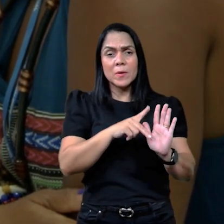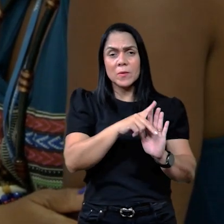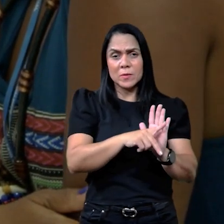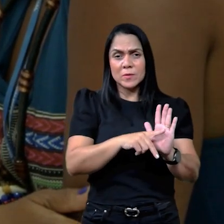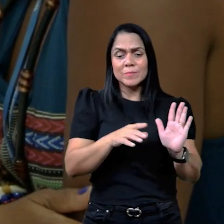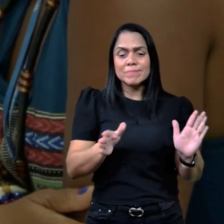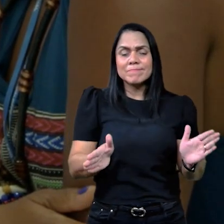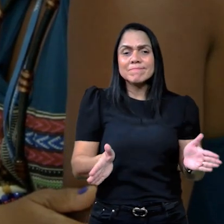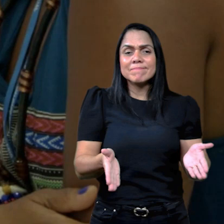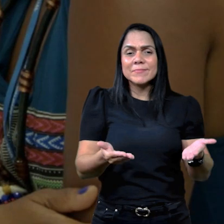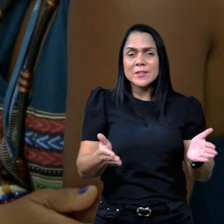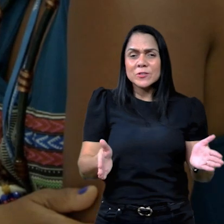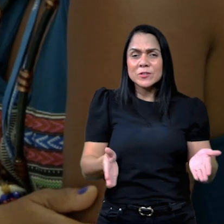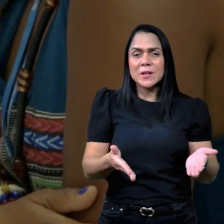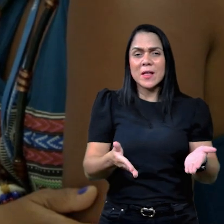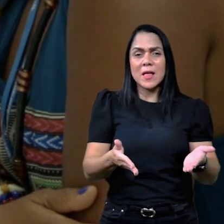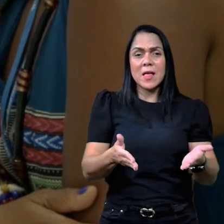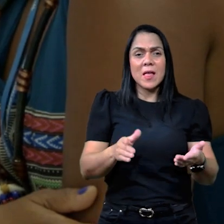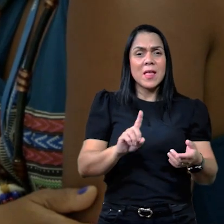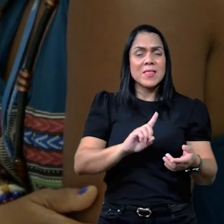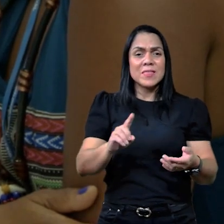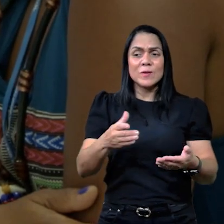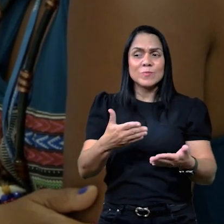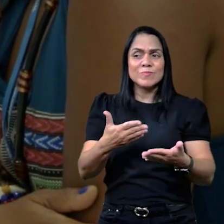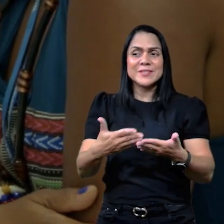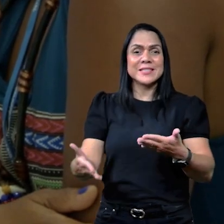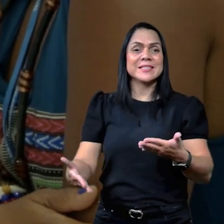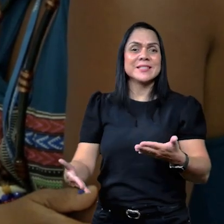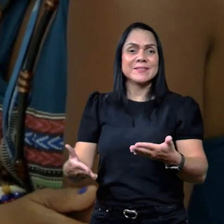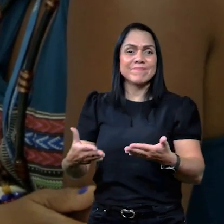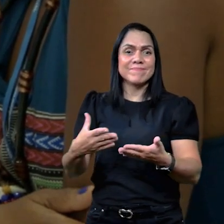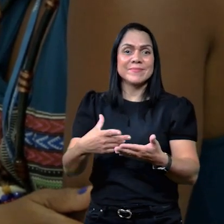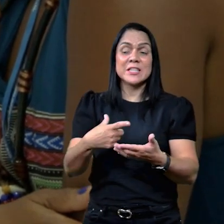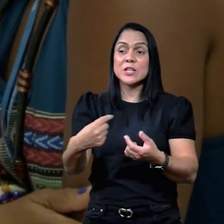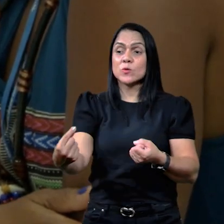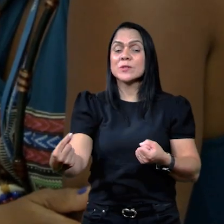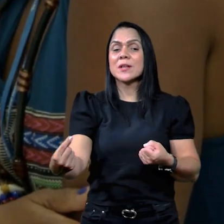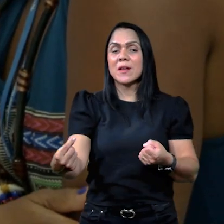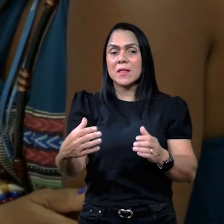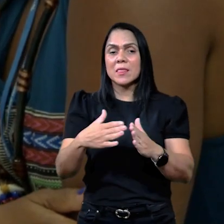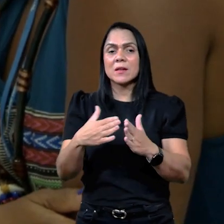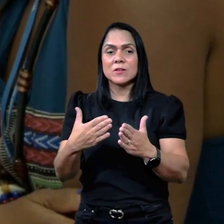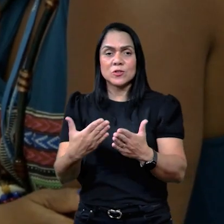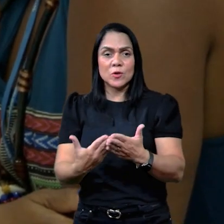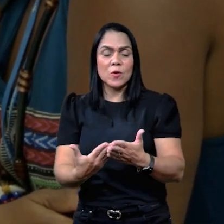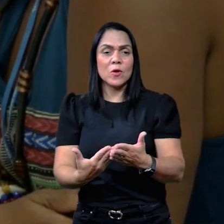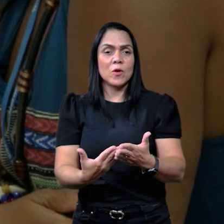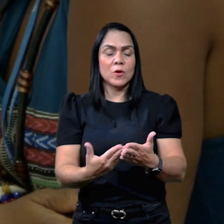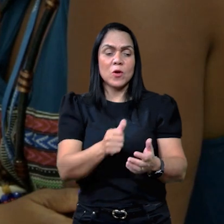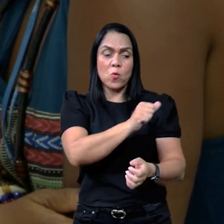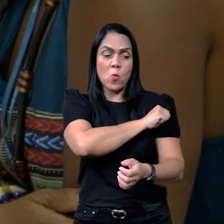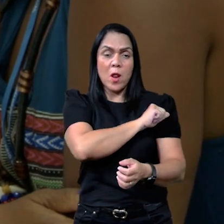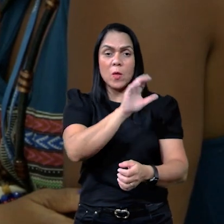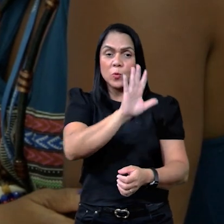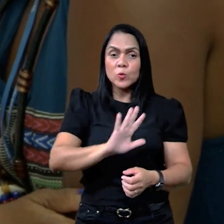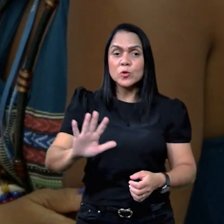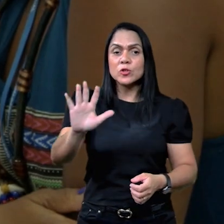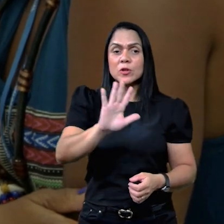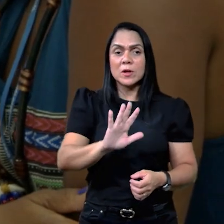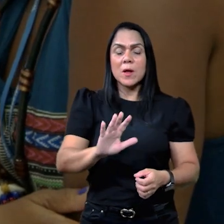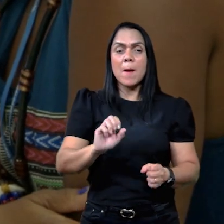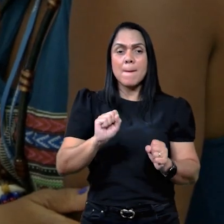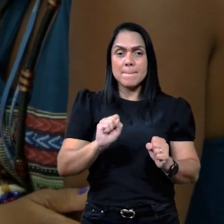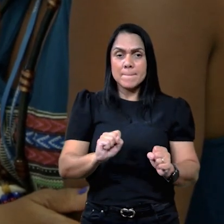para né, um incentivo à não evasão escolar e tudo, do estudante de uma maneira geral, mas que também pode